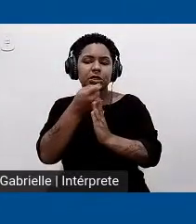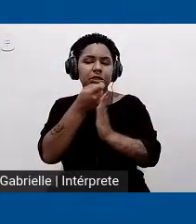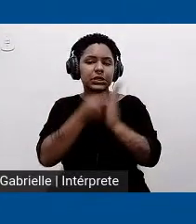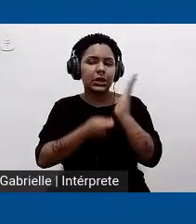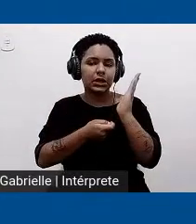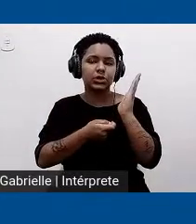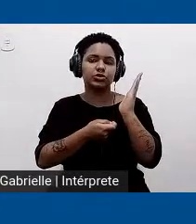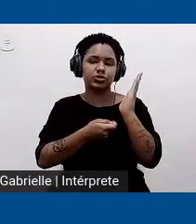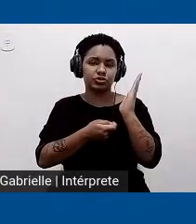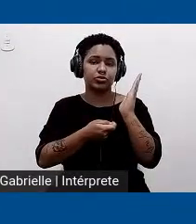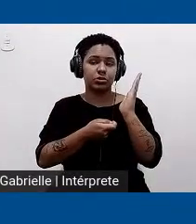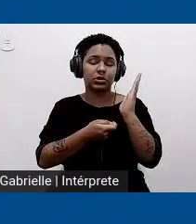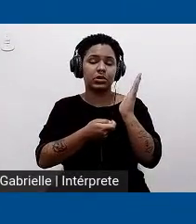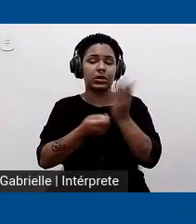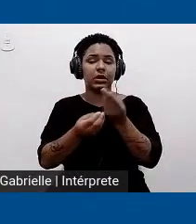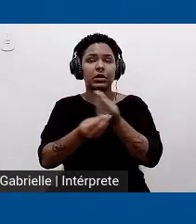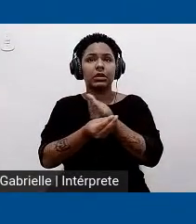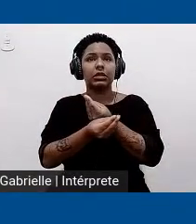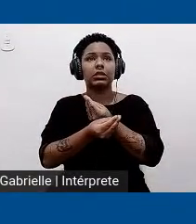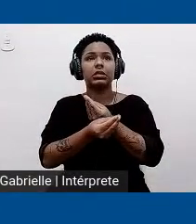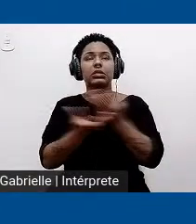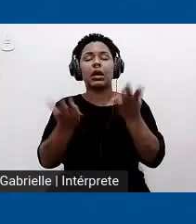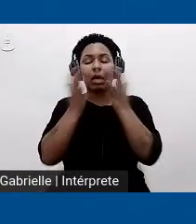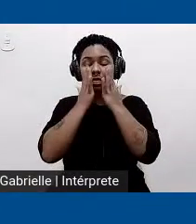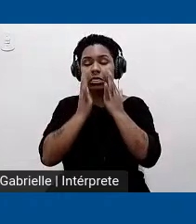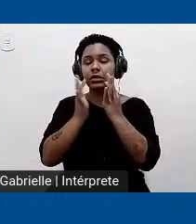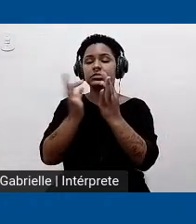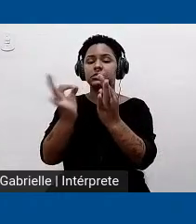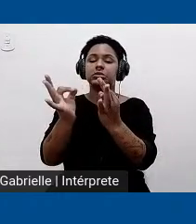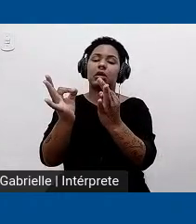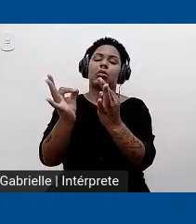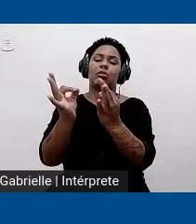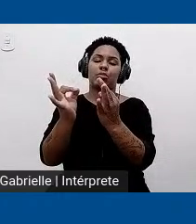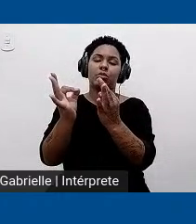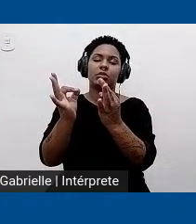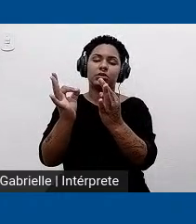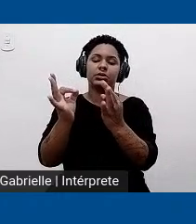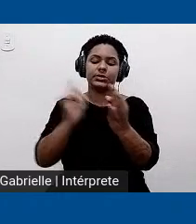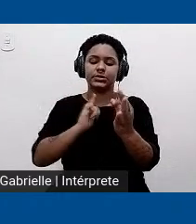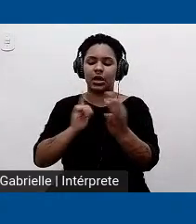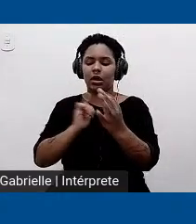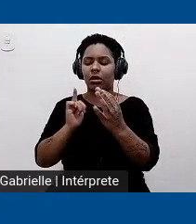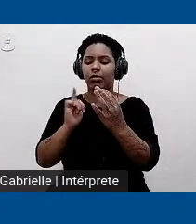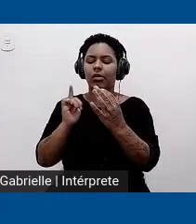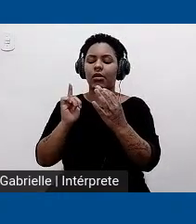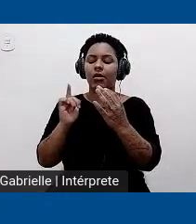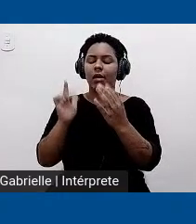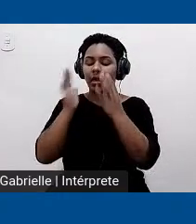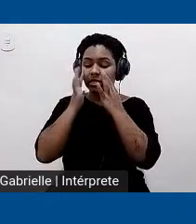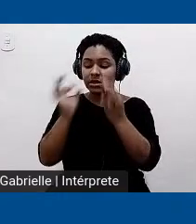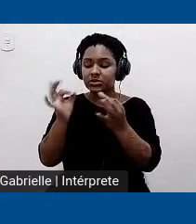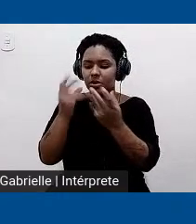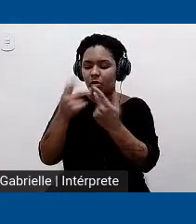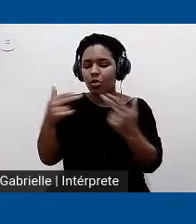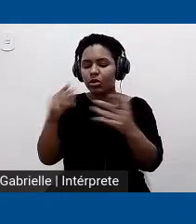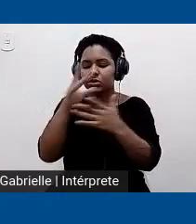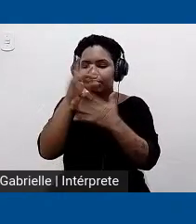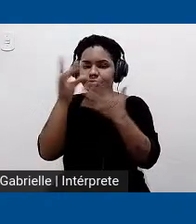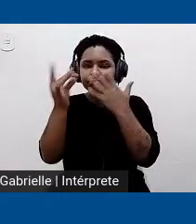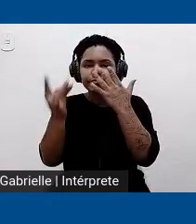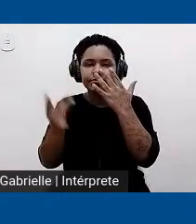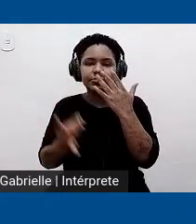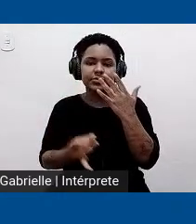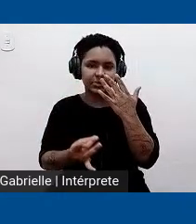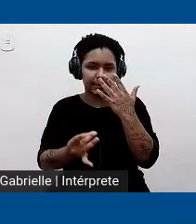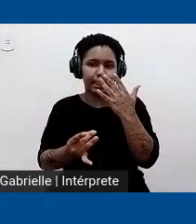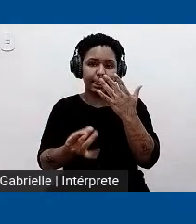que concedem uma atenção mais detalhada às questões técnicas, não é? E